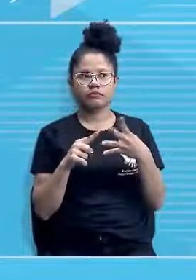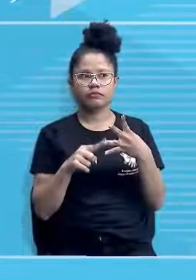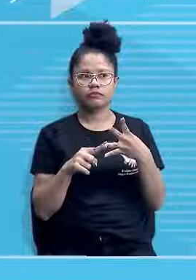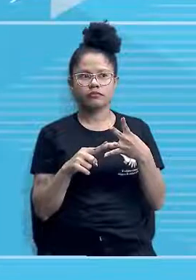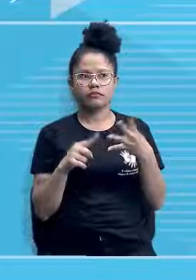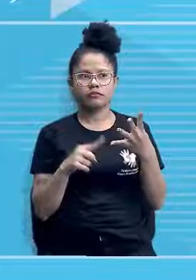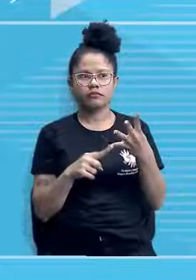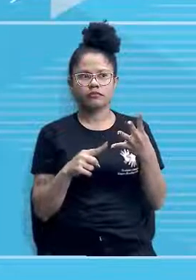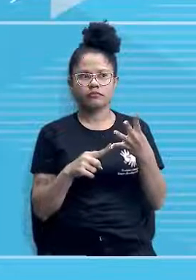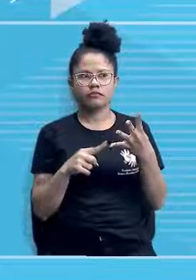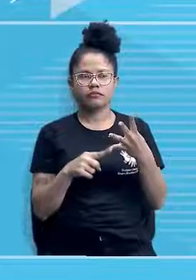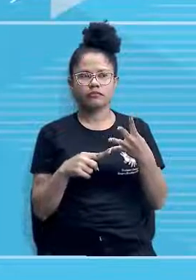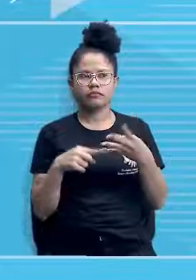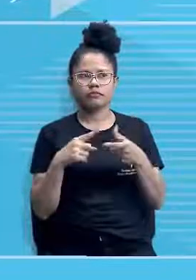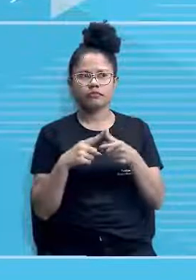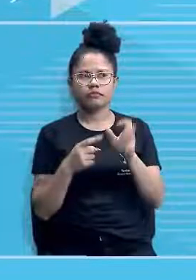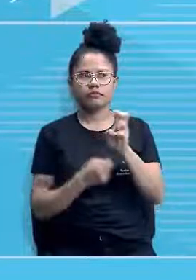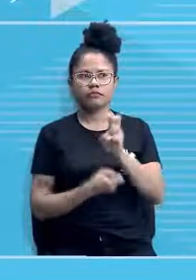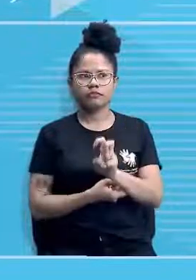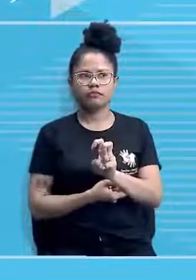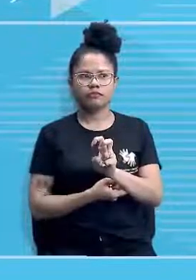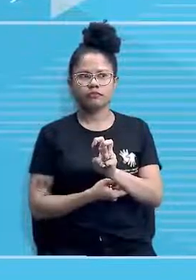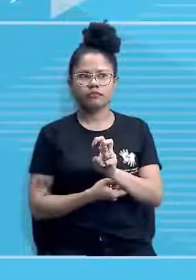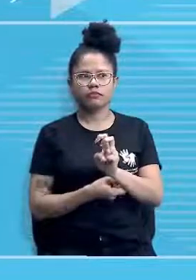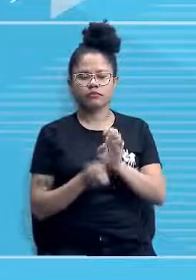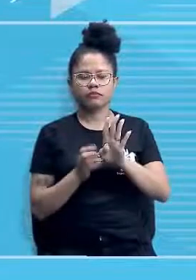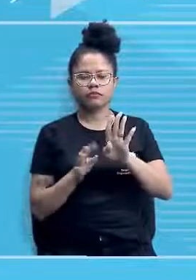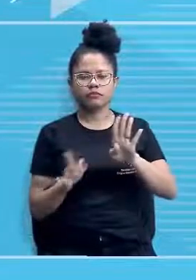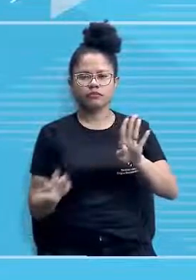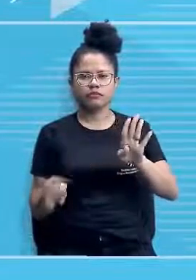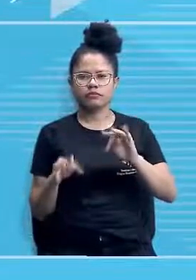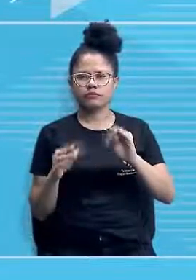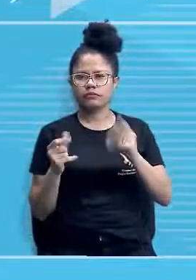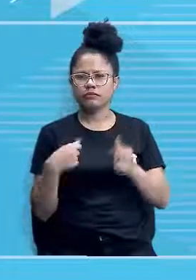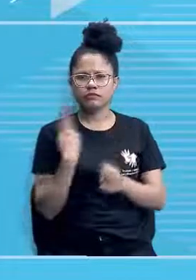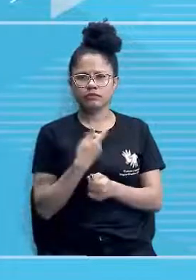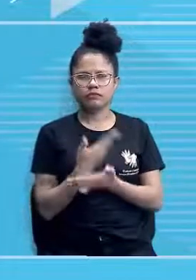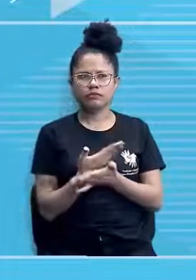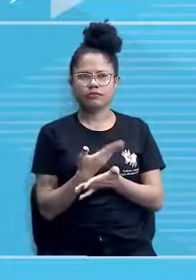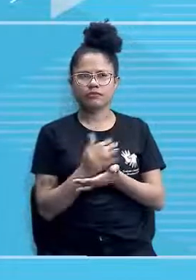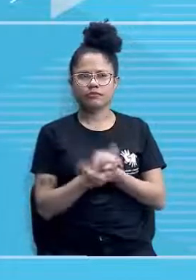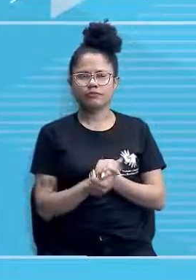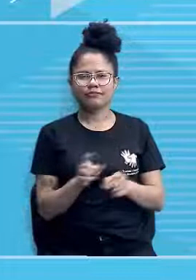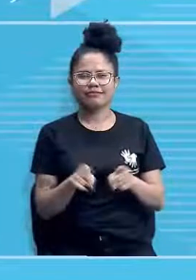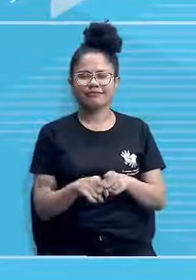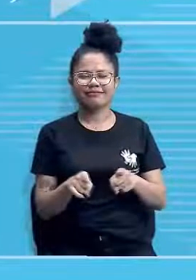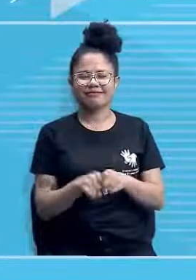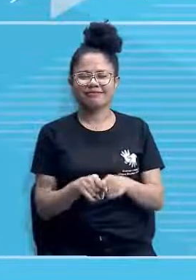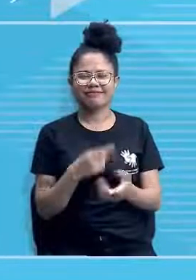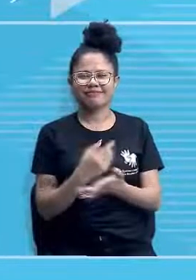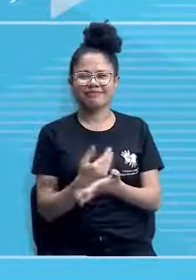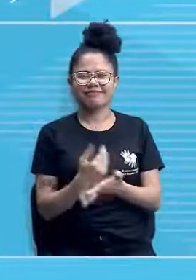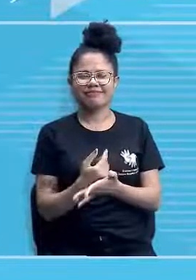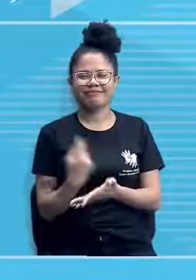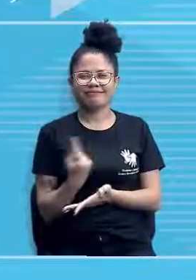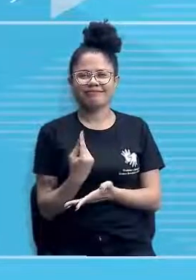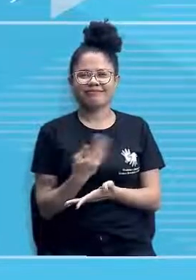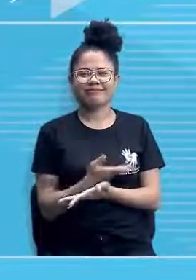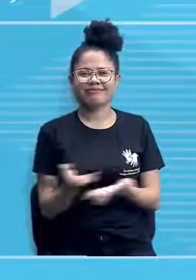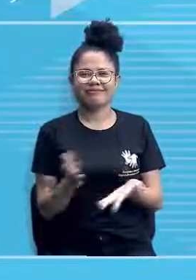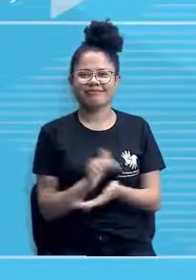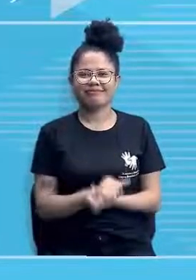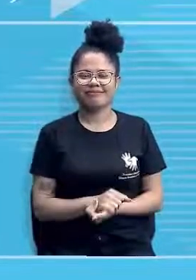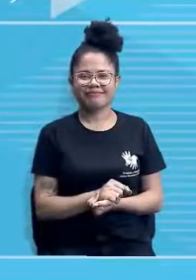e basicidade dos compostos não aguentam tudo isso aqui vai ser visto e nós vamos trazer uma aula exclusiva para vocês